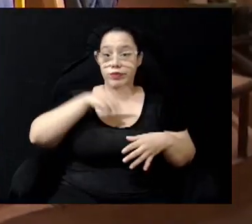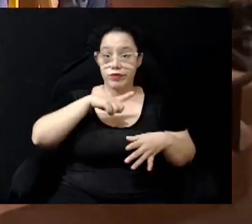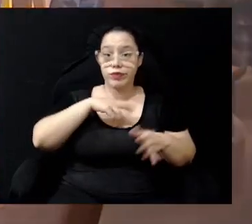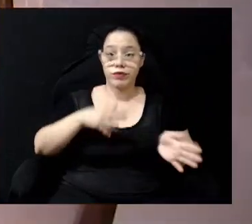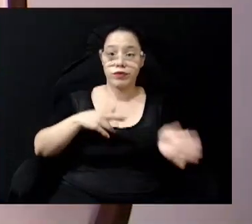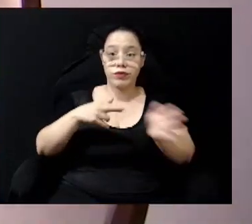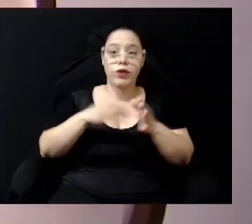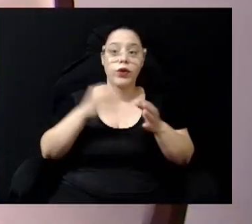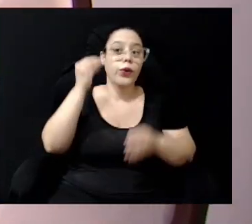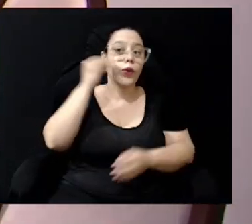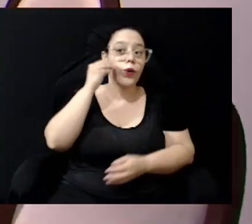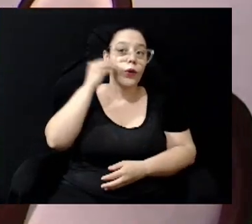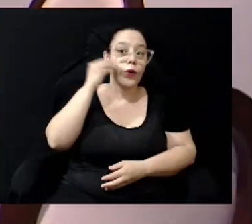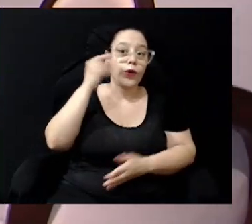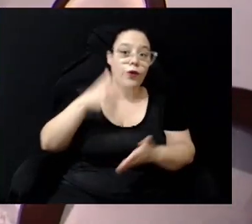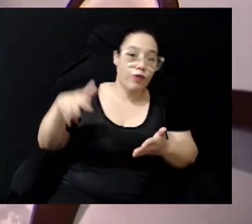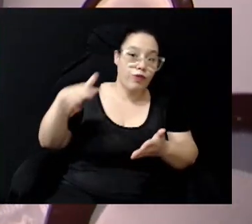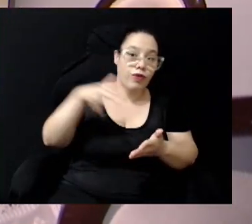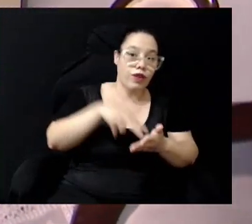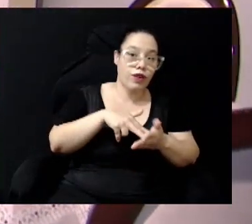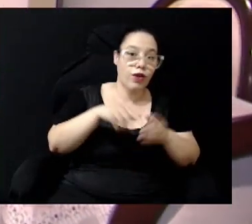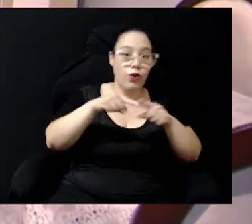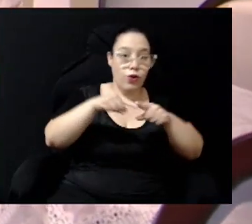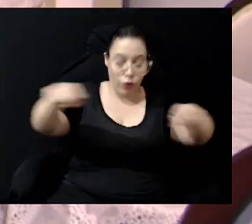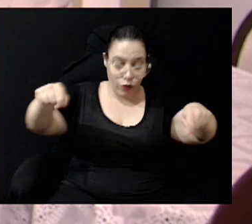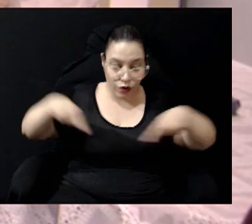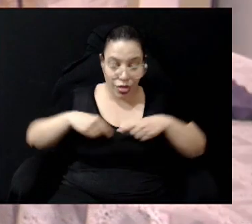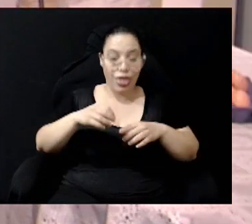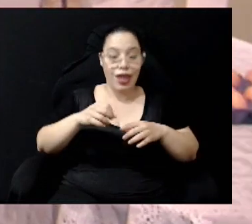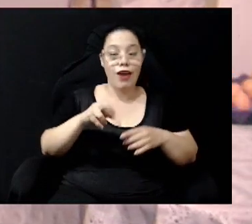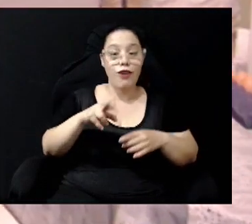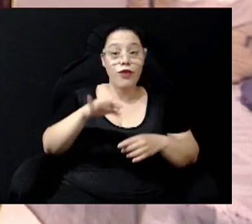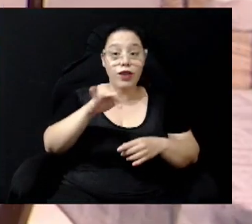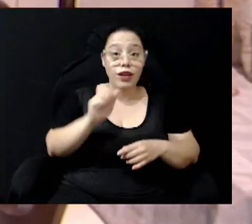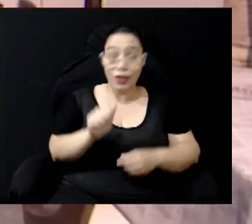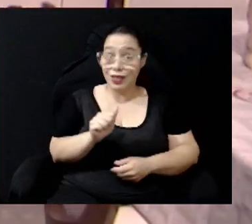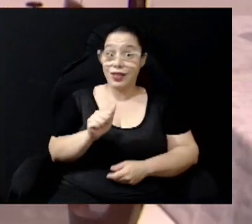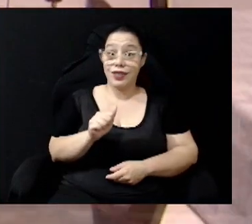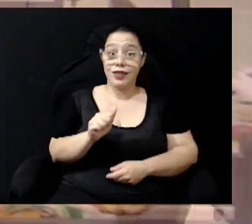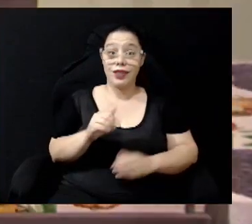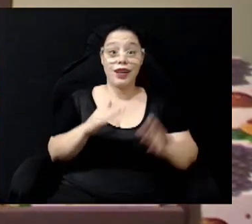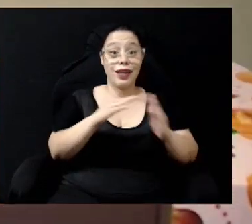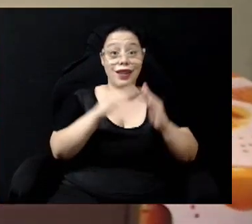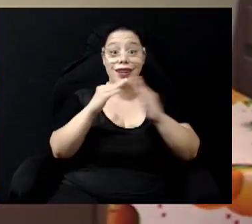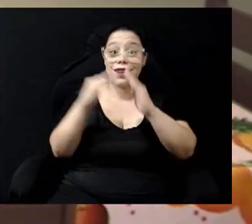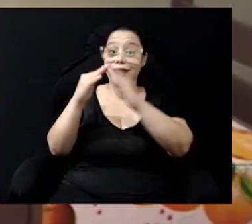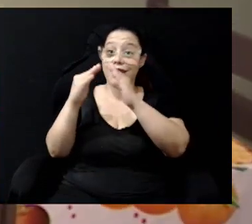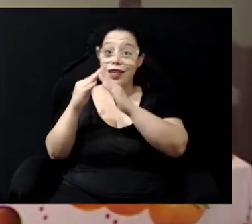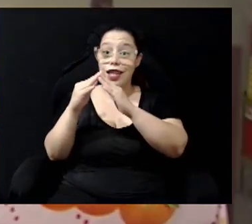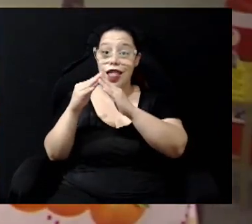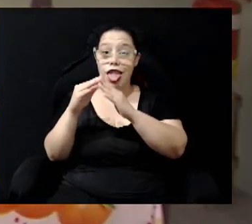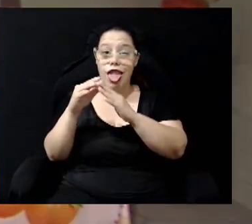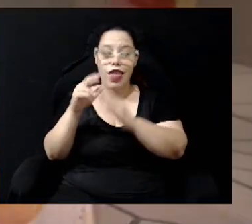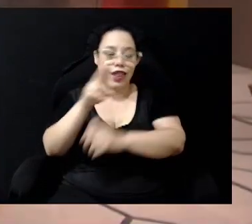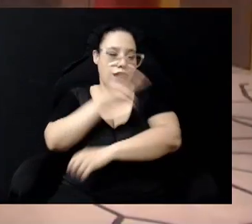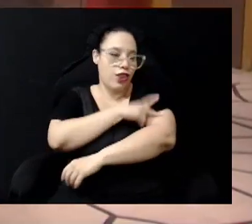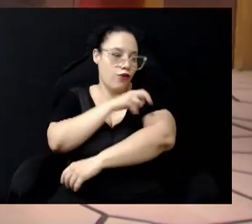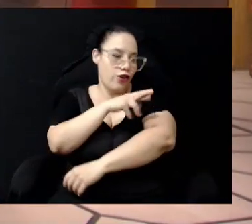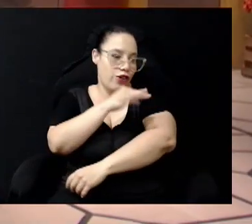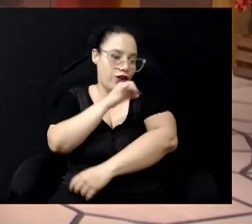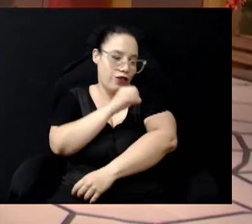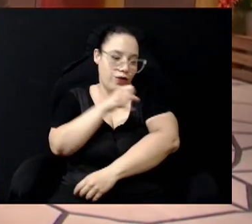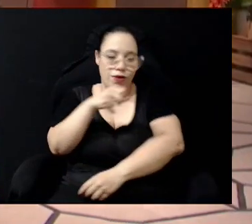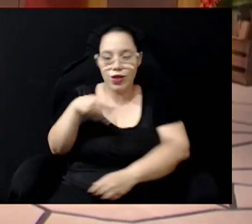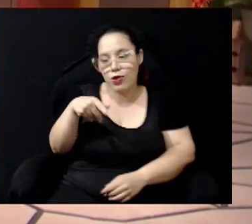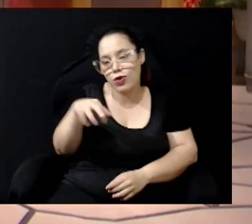de estar no cenário, na vila, estar na casa da Dona Florinda, na casa do Seu Madruga,